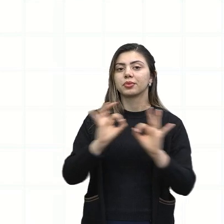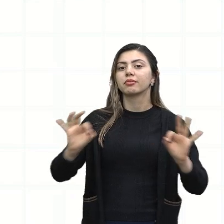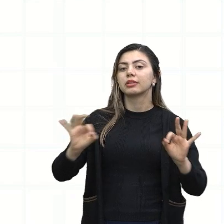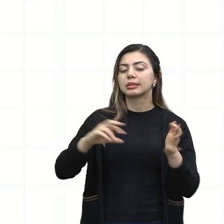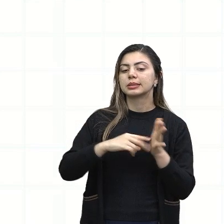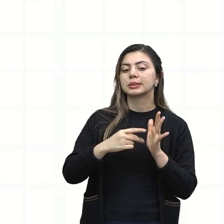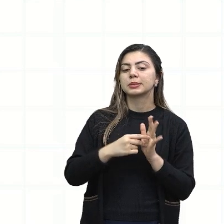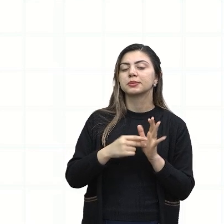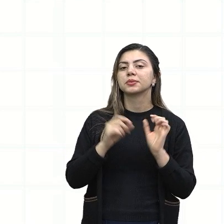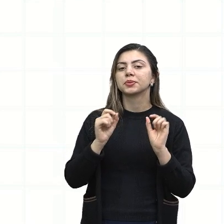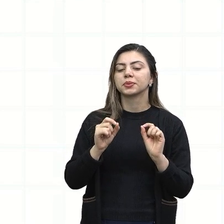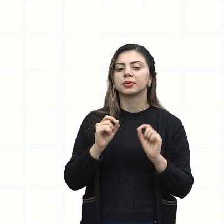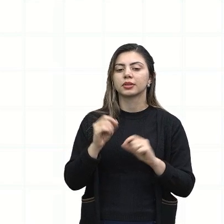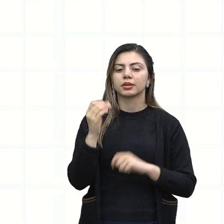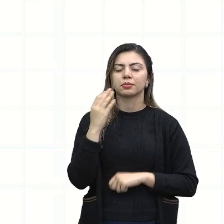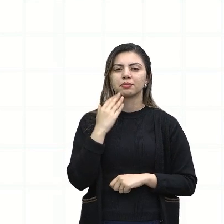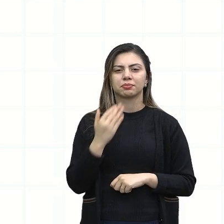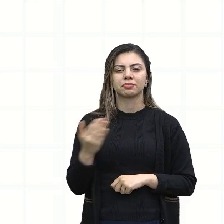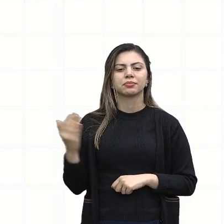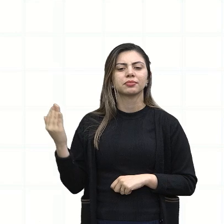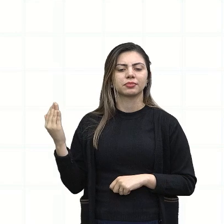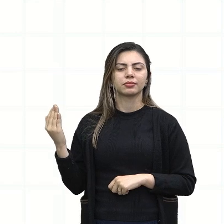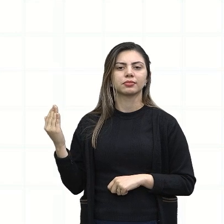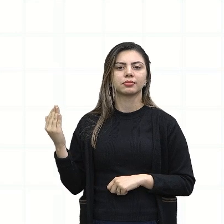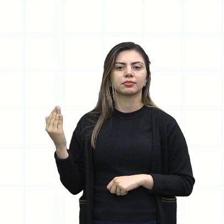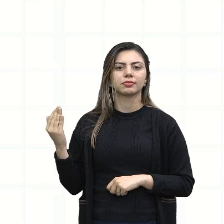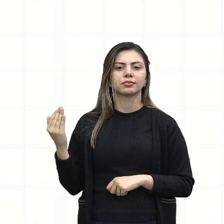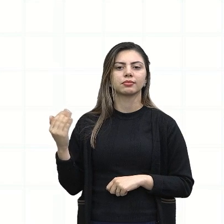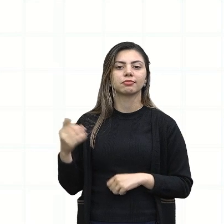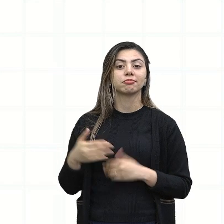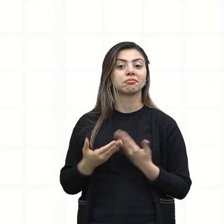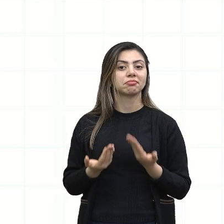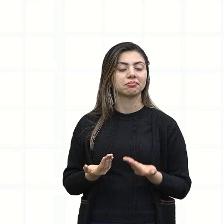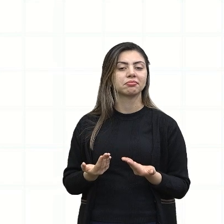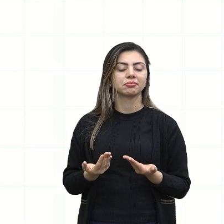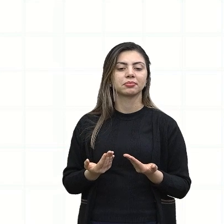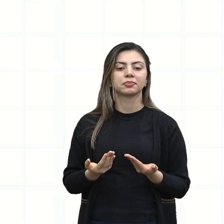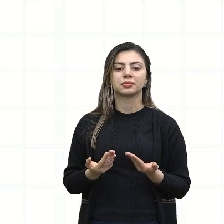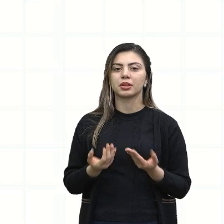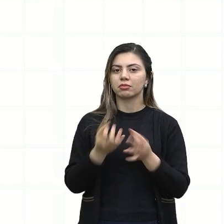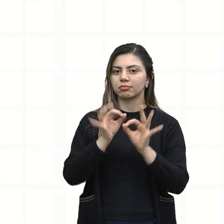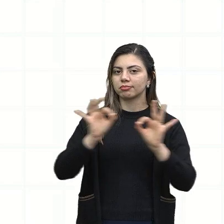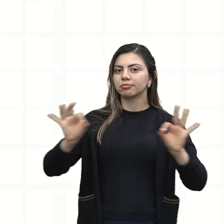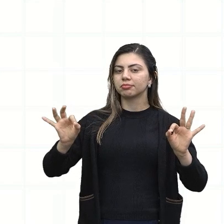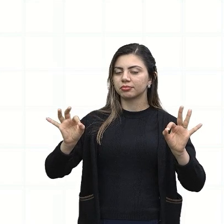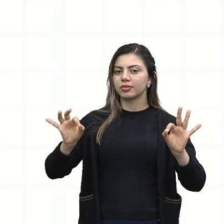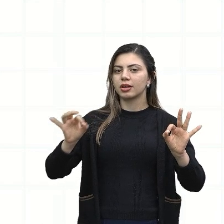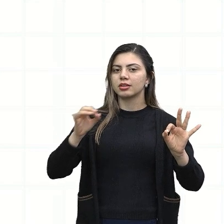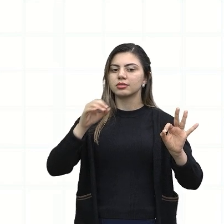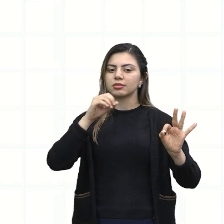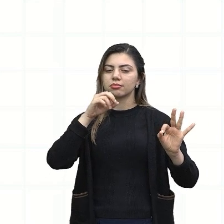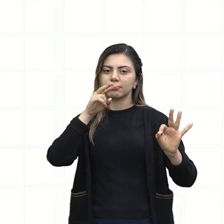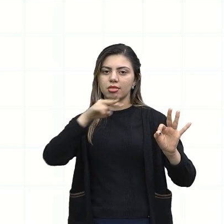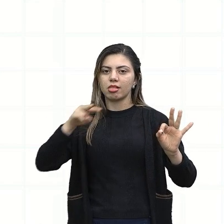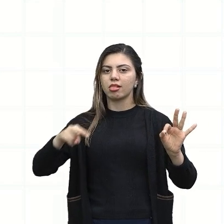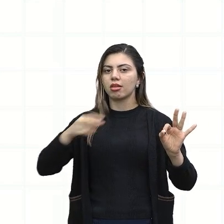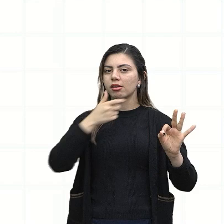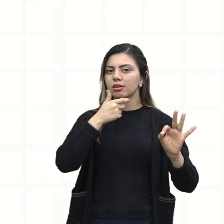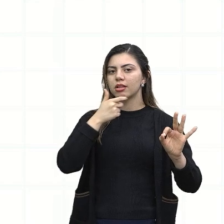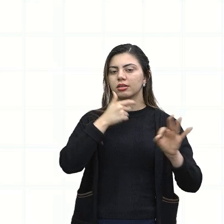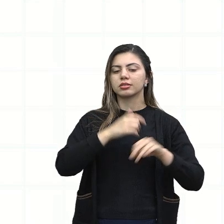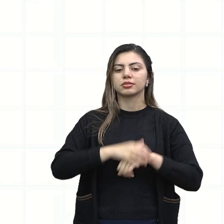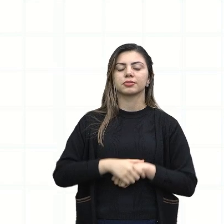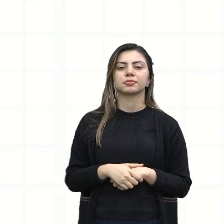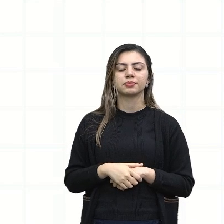Solomon never eats sandwiches. Solomon never eats